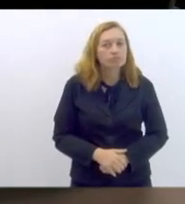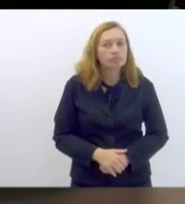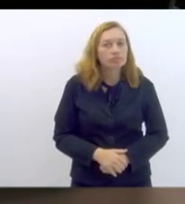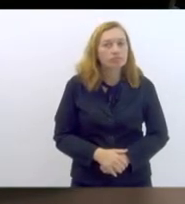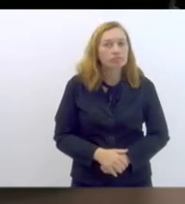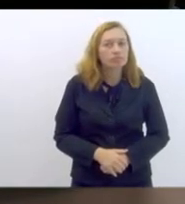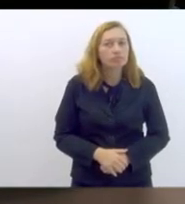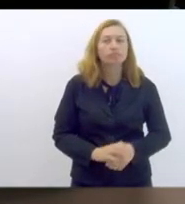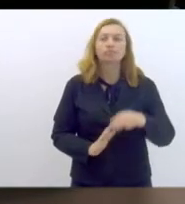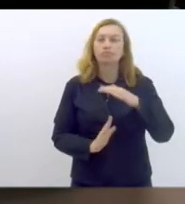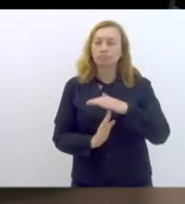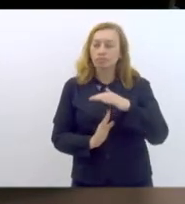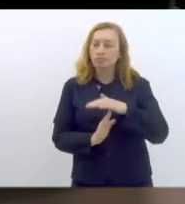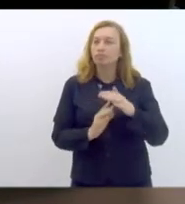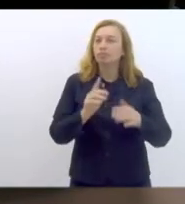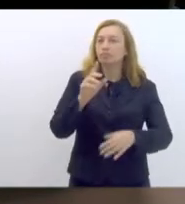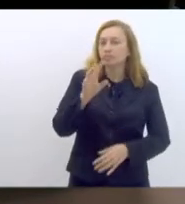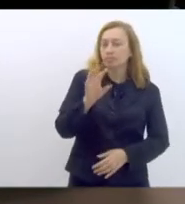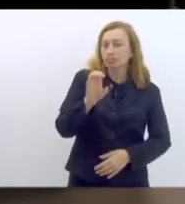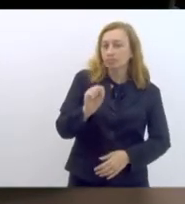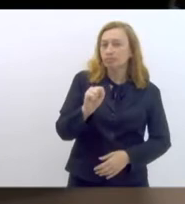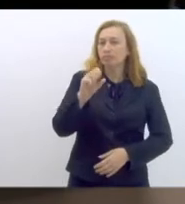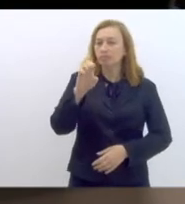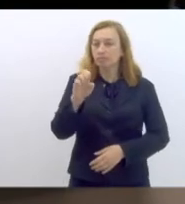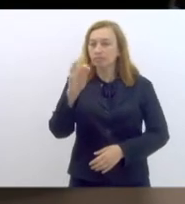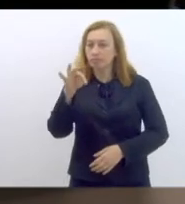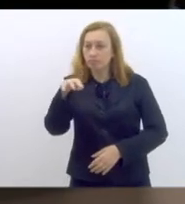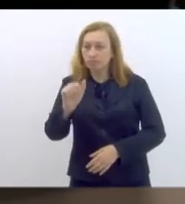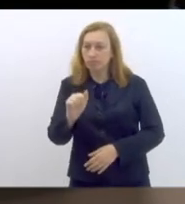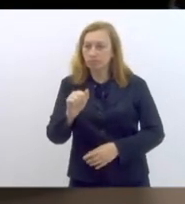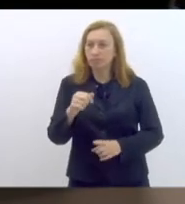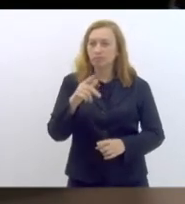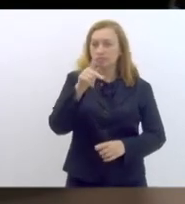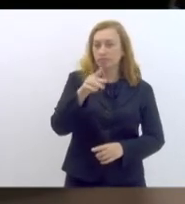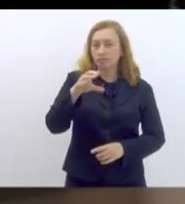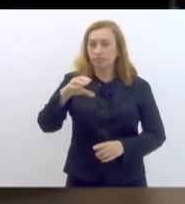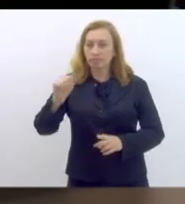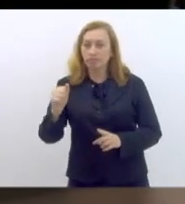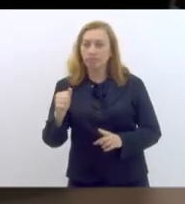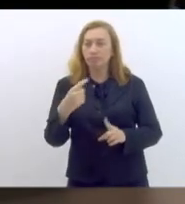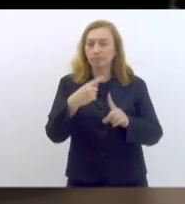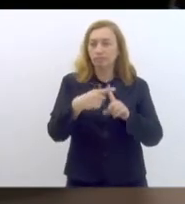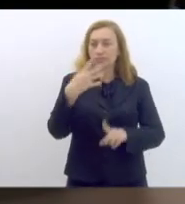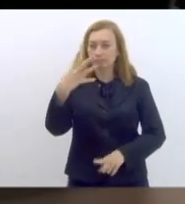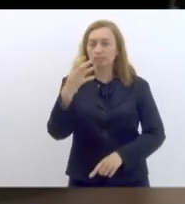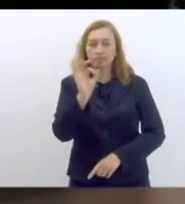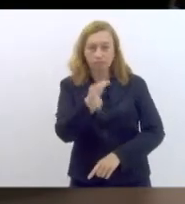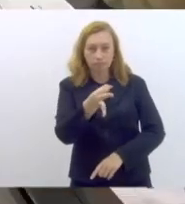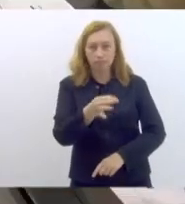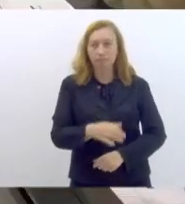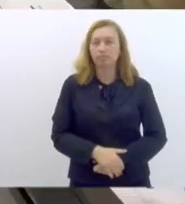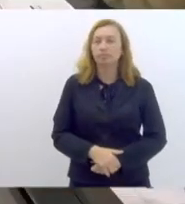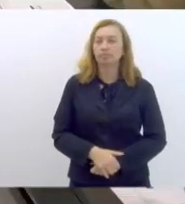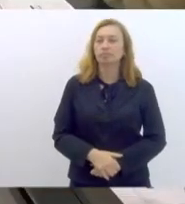limitador da Selic. É, o limitador da Selic seria no IPCA mais 4. Mais 4. Na coluna. Sim. Sim, perfeito. Exatamente.